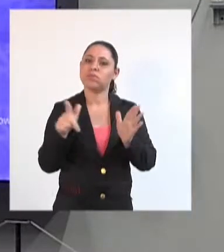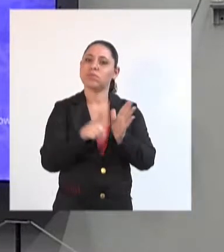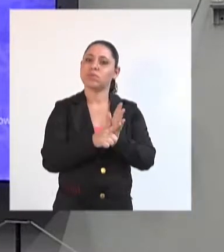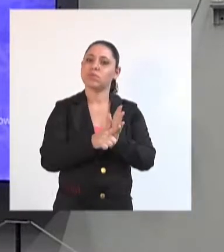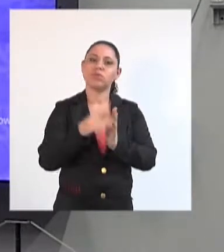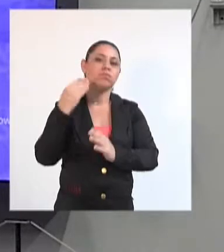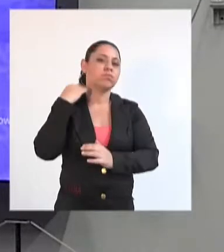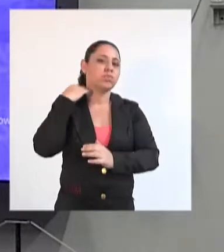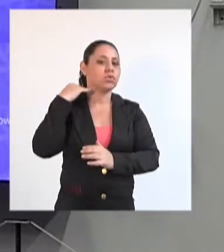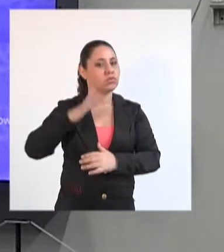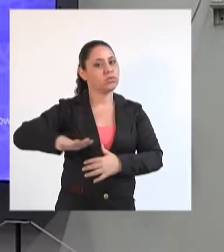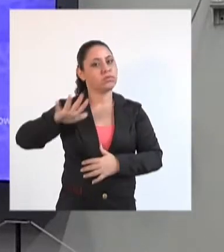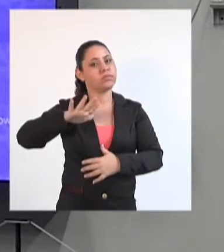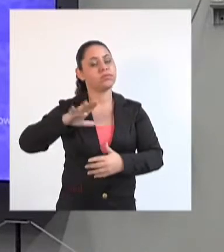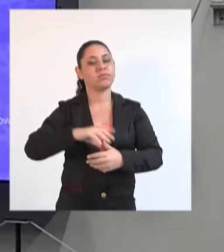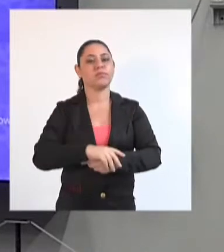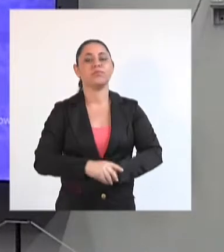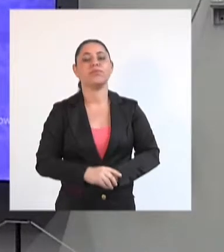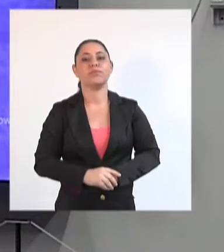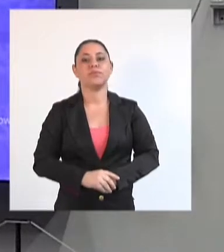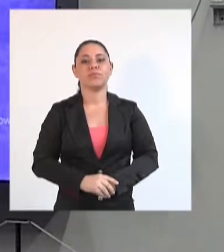Central.